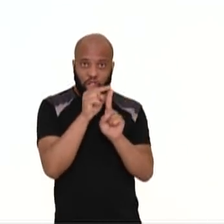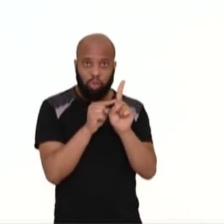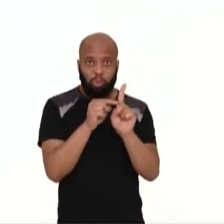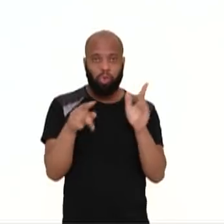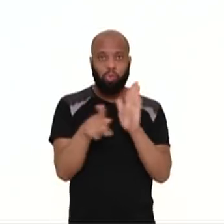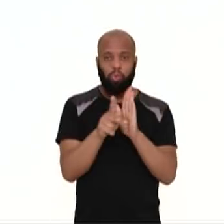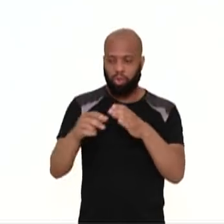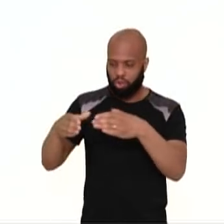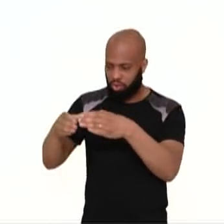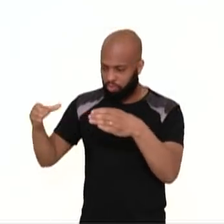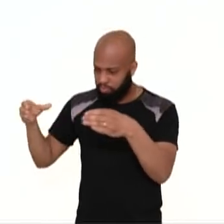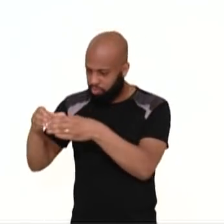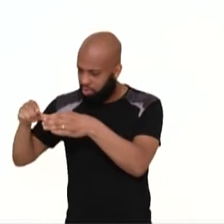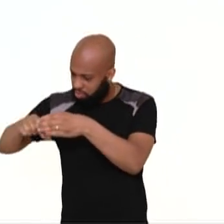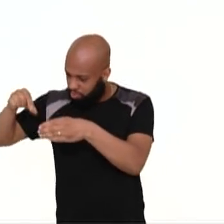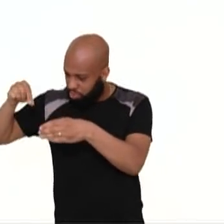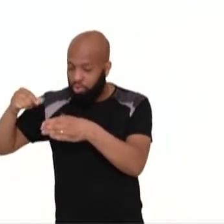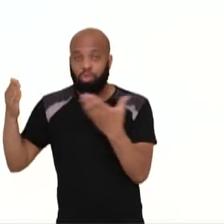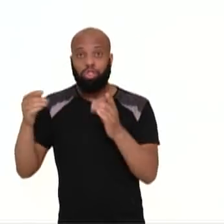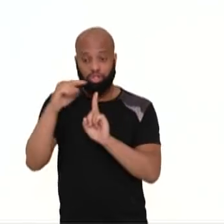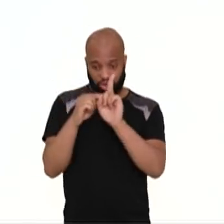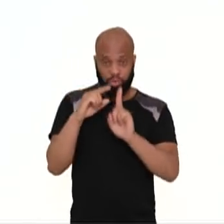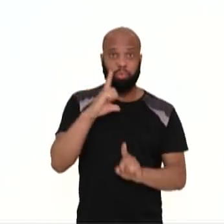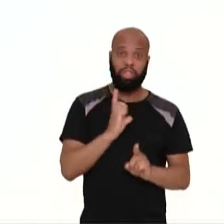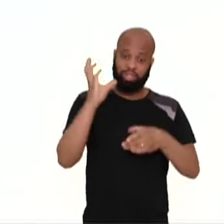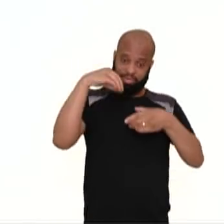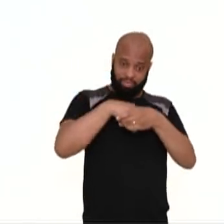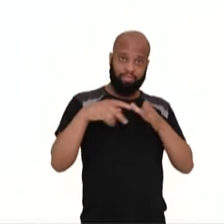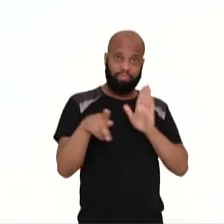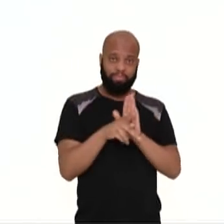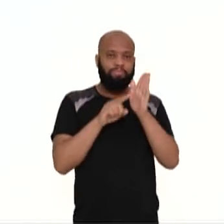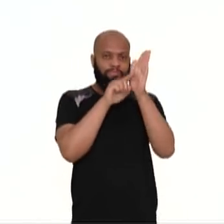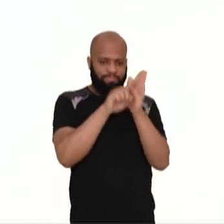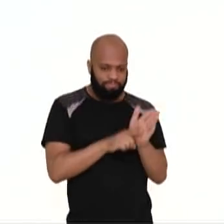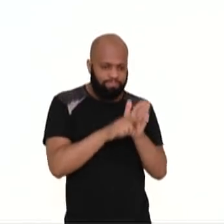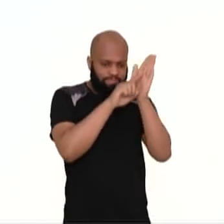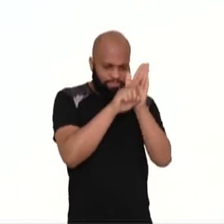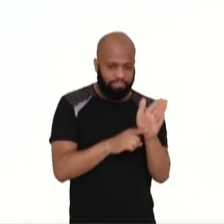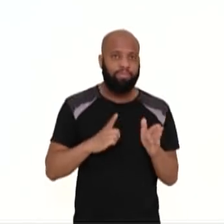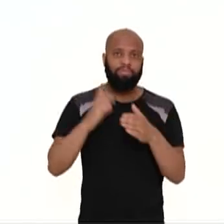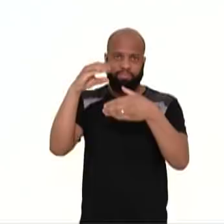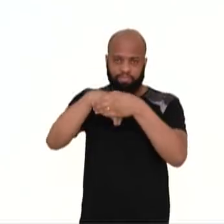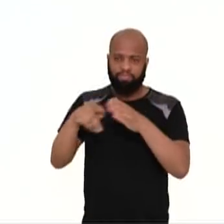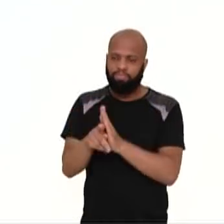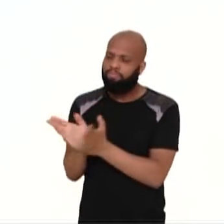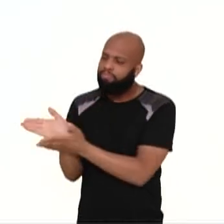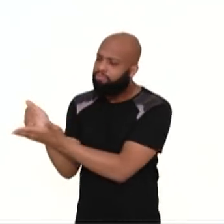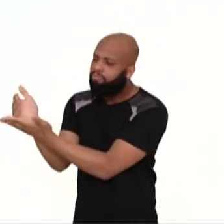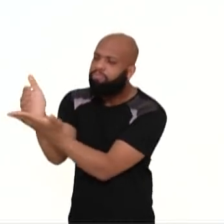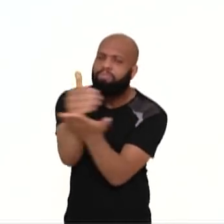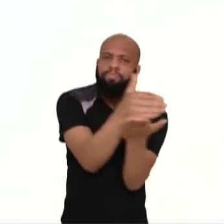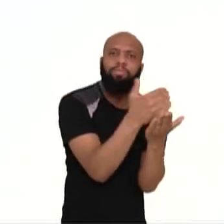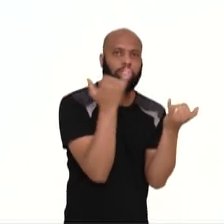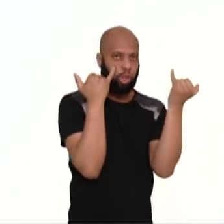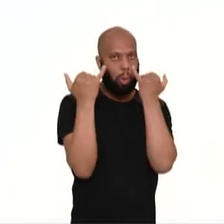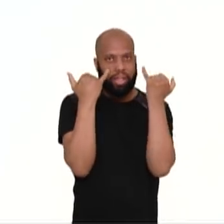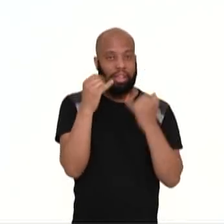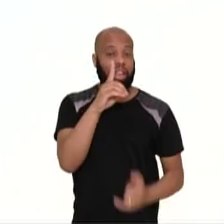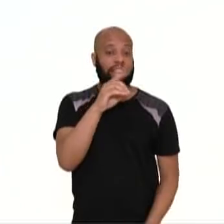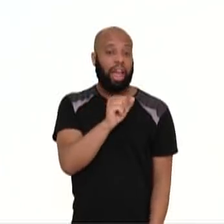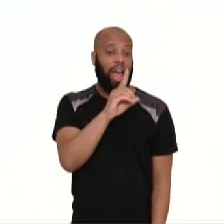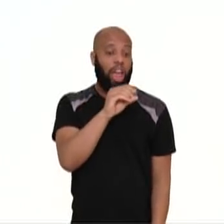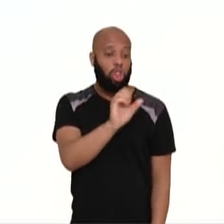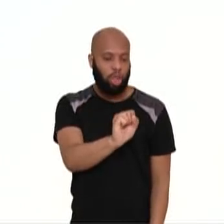amostragem, os tipos de amostra que nós temos dentro de uma pesquisa, dentro de uma coleta de dados.